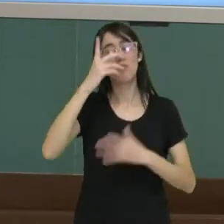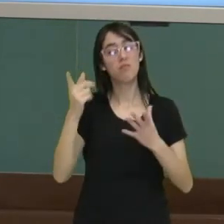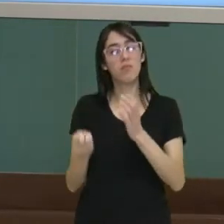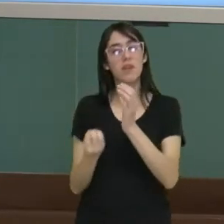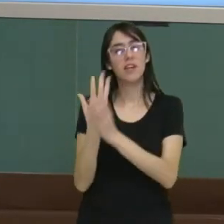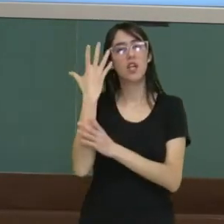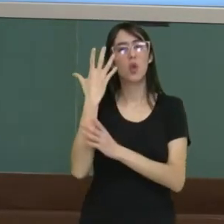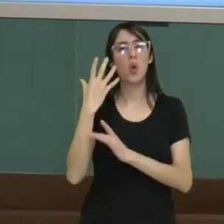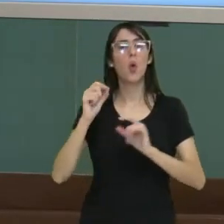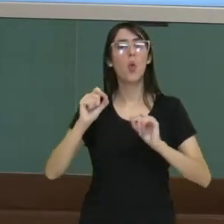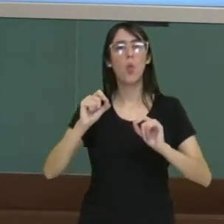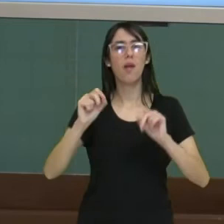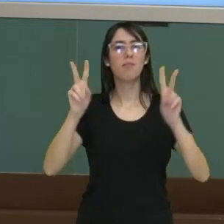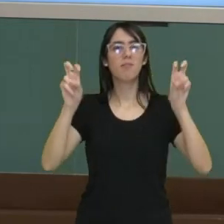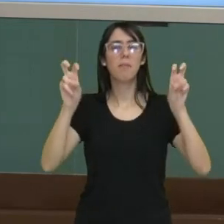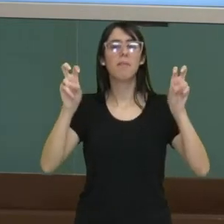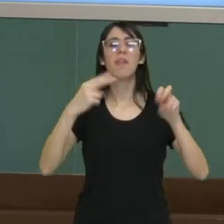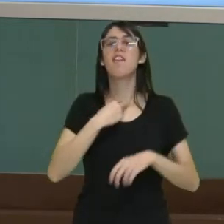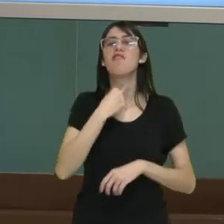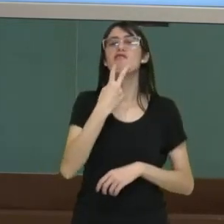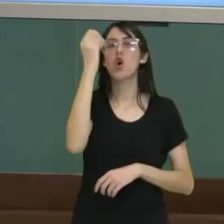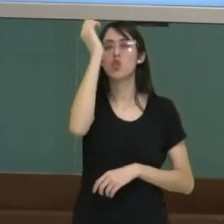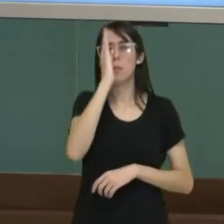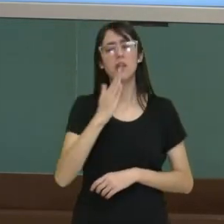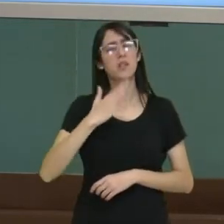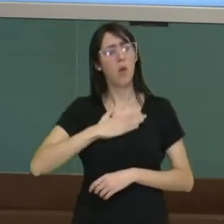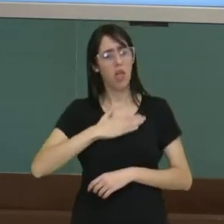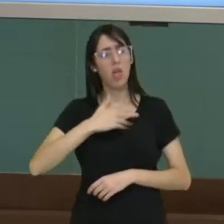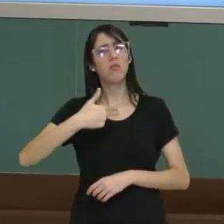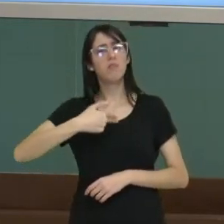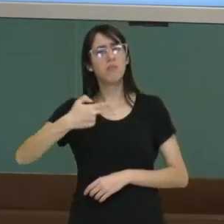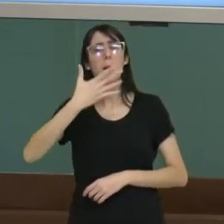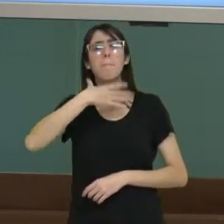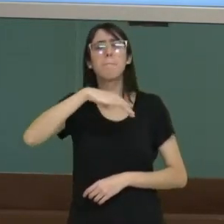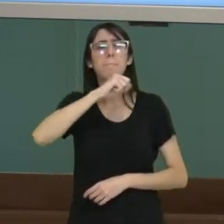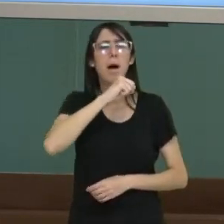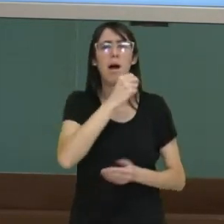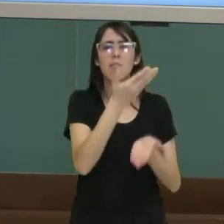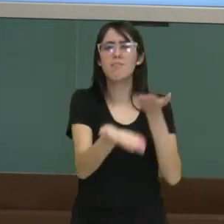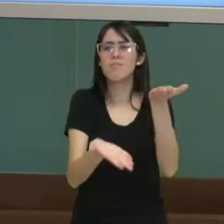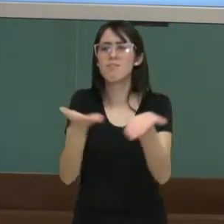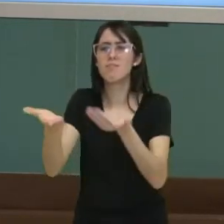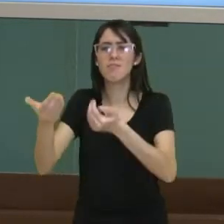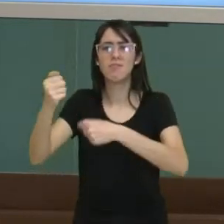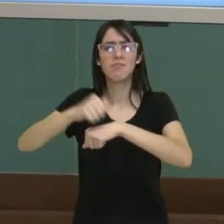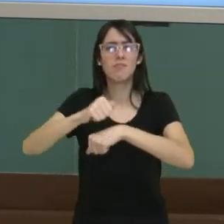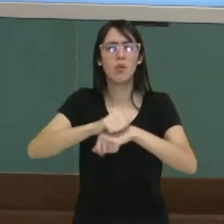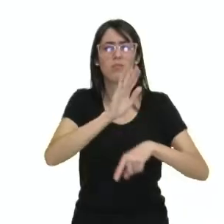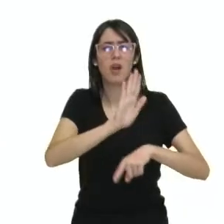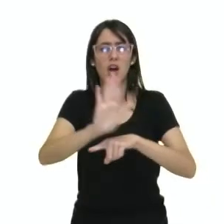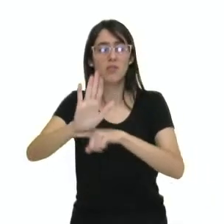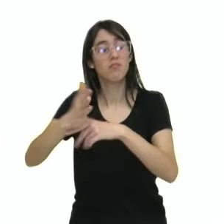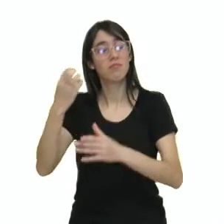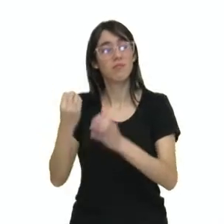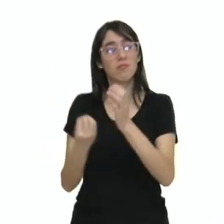Brasil, que é a minha voz, porque eu sou o Brasil. Eu sou o Getúlio, o pai do Brasil, o pai dos pobres. E ele vai lá e cria um tal de programa que vai se chamar A